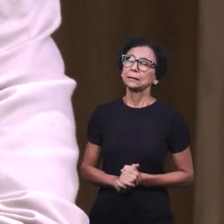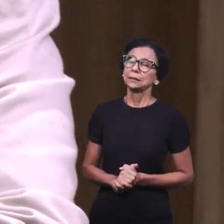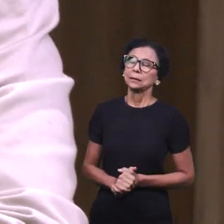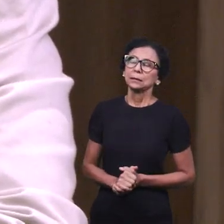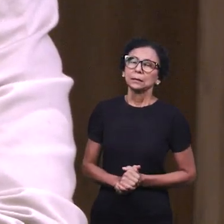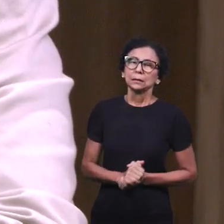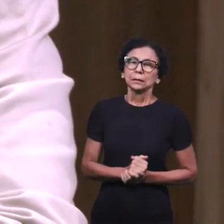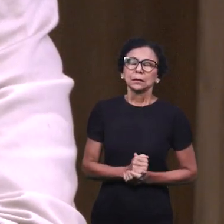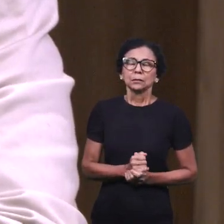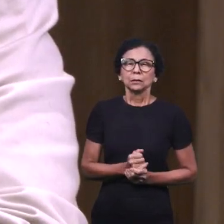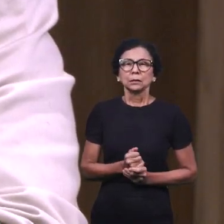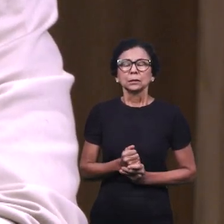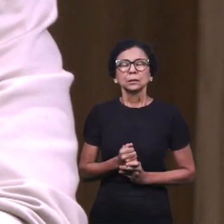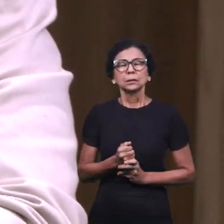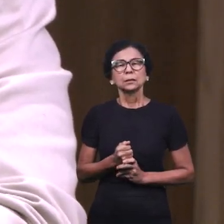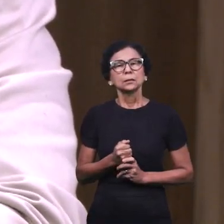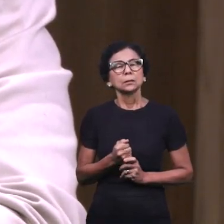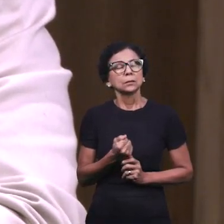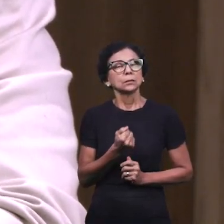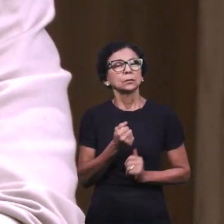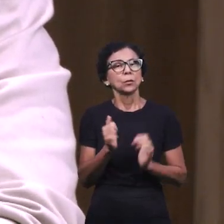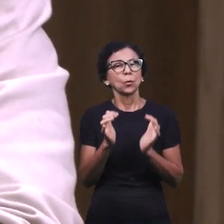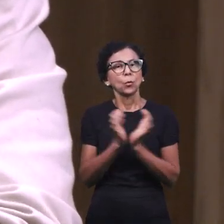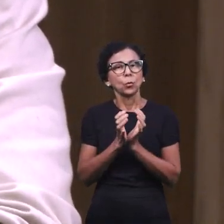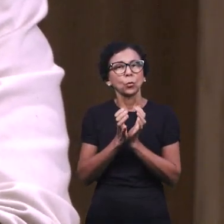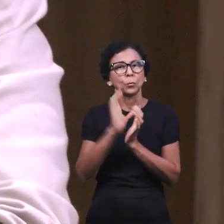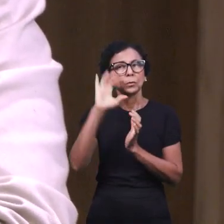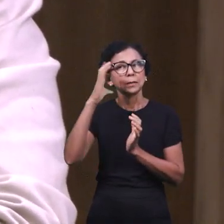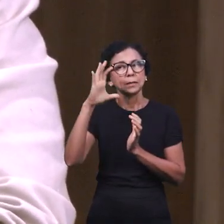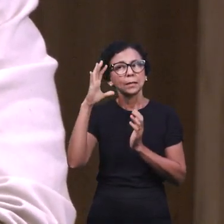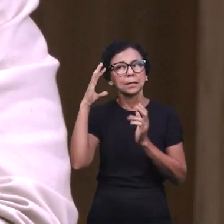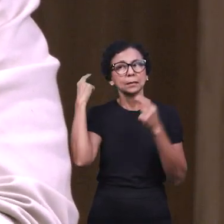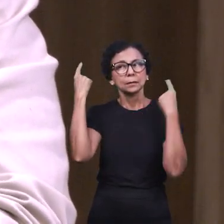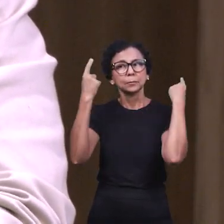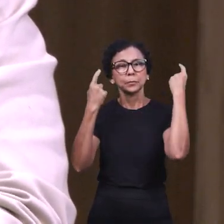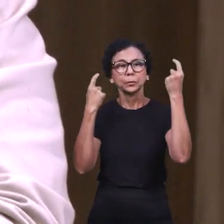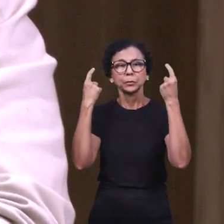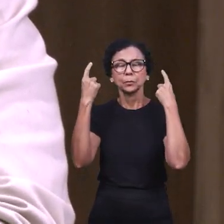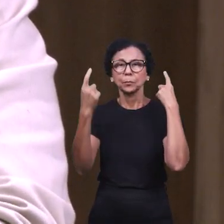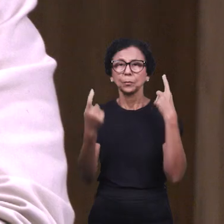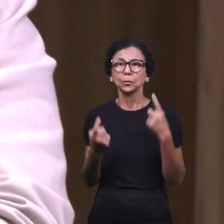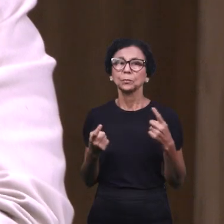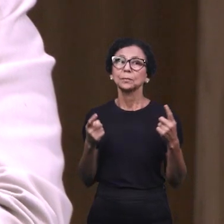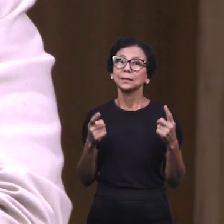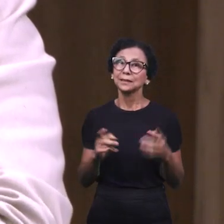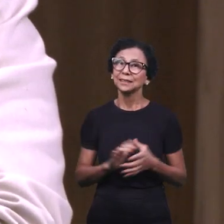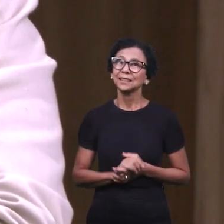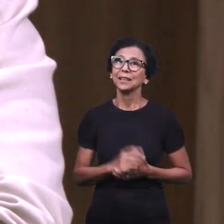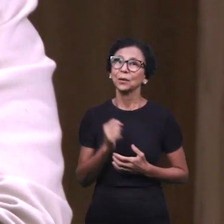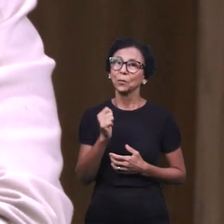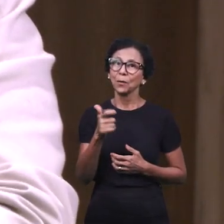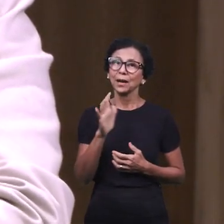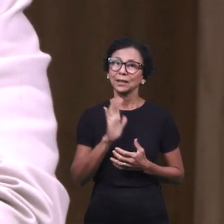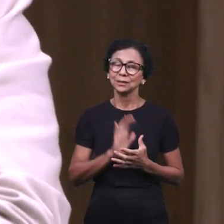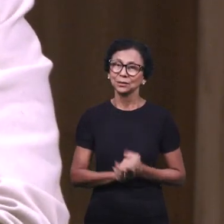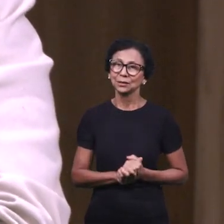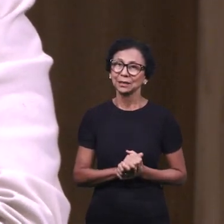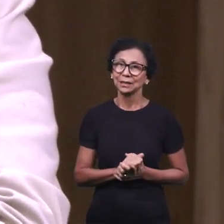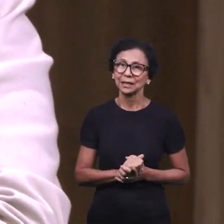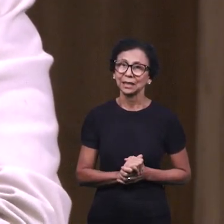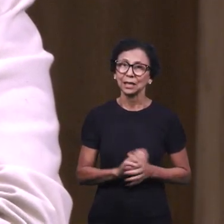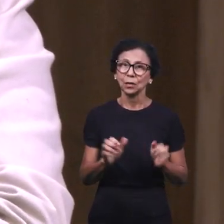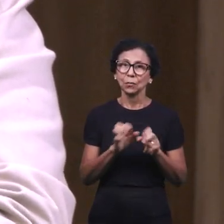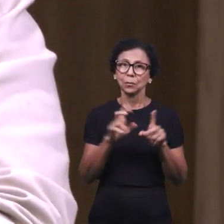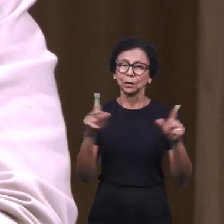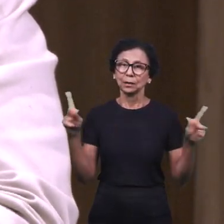se preocupam e estão nessa previsão, que é o chamado apocalipse tecnológico, o apocalipse da